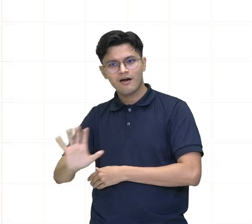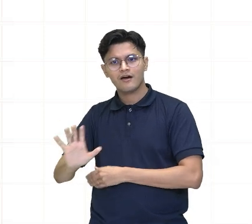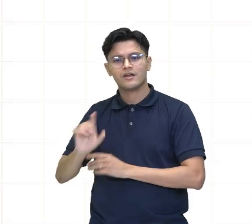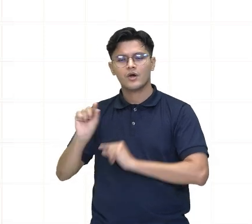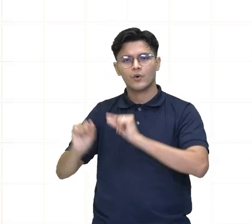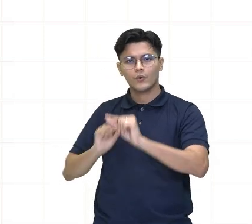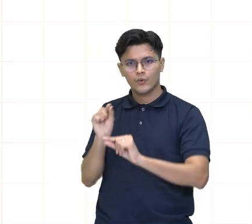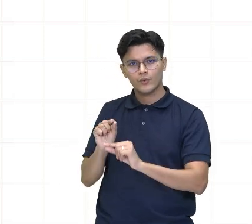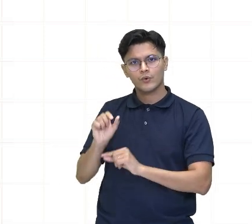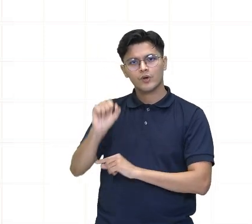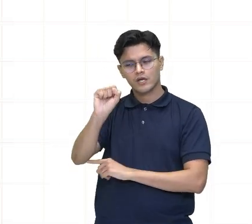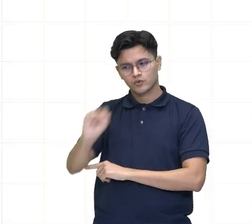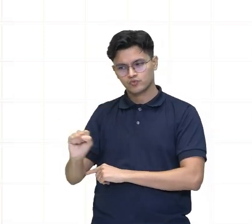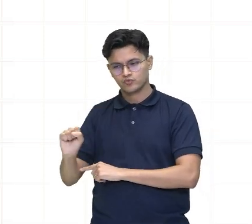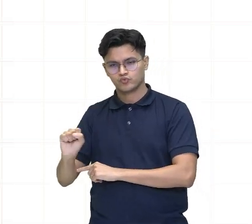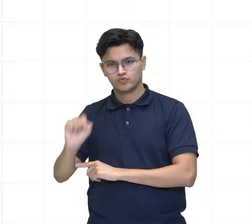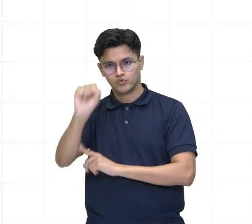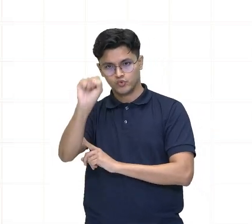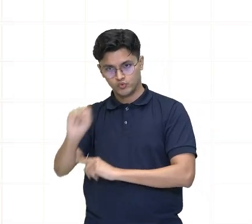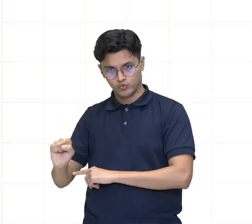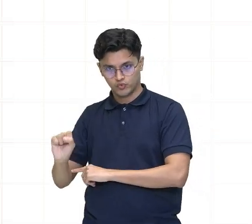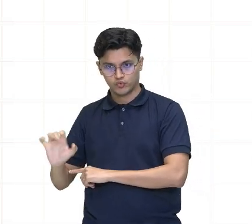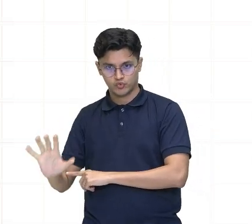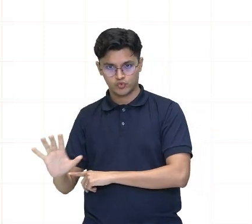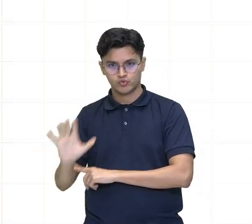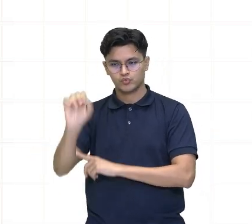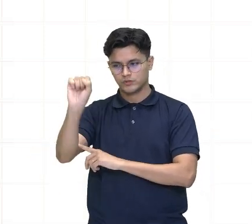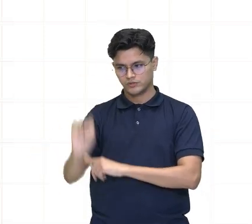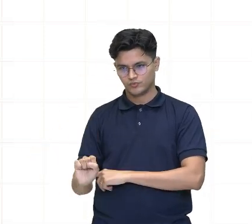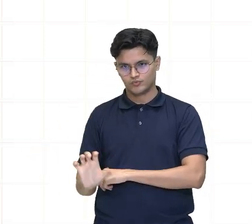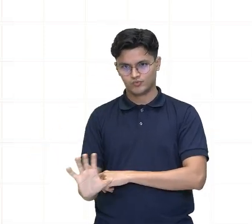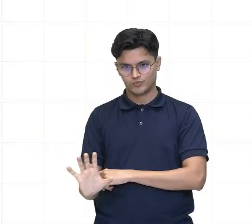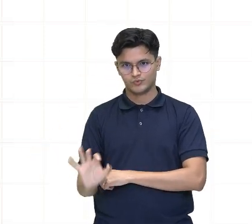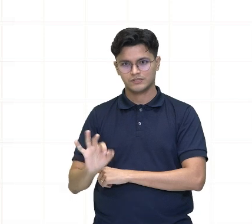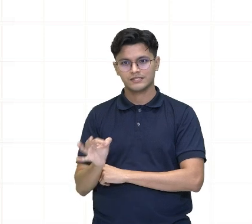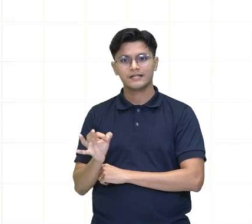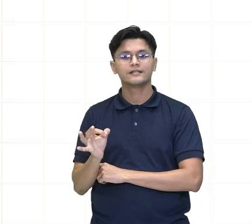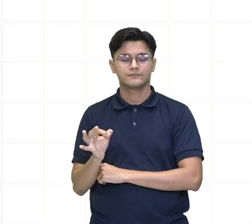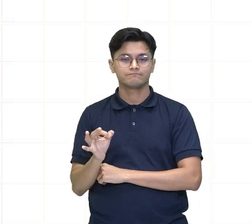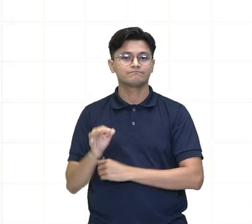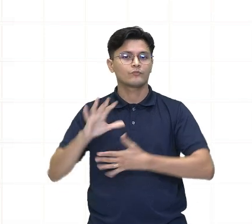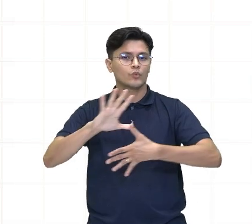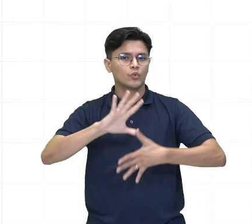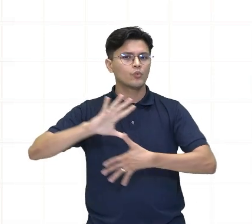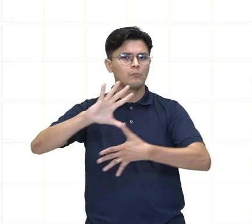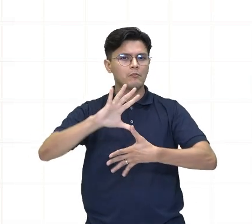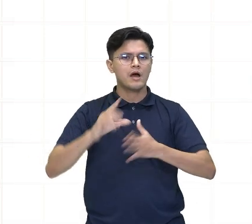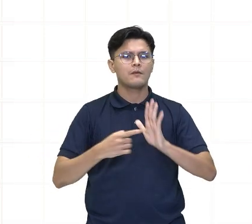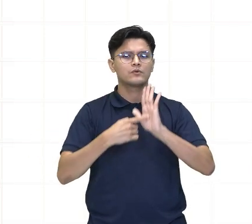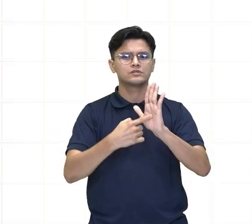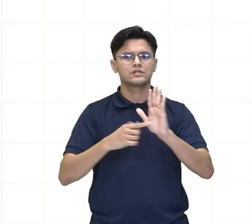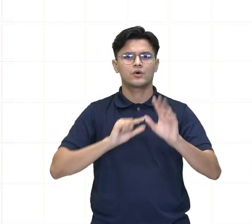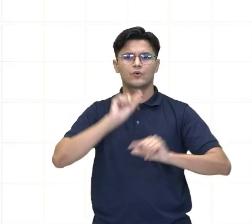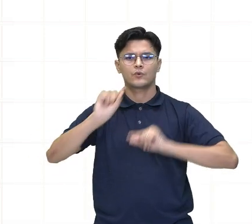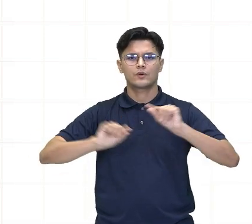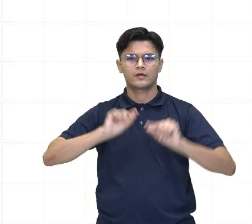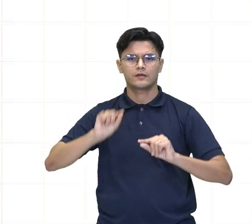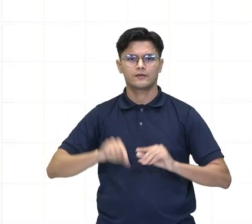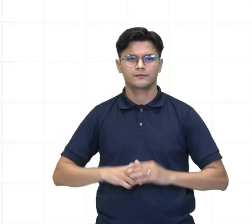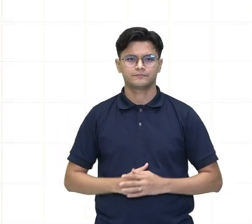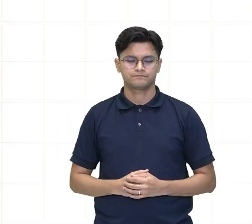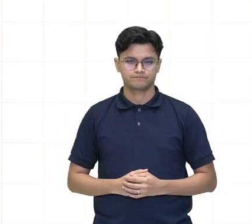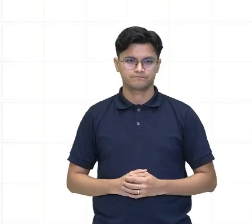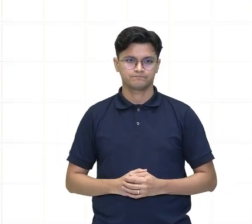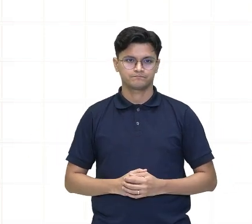esse destaque com relação aos mapas que a gente vai observar. E aí no mapinha nós temos essa concentração,